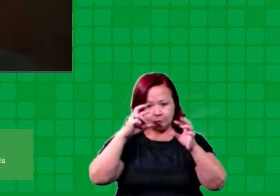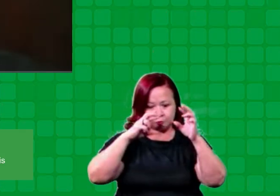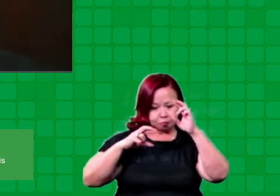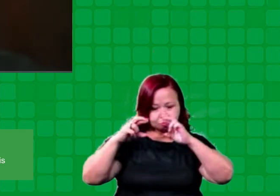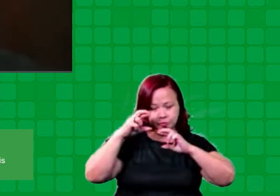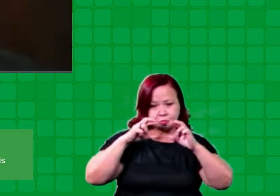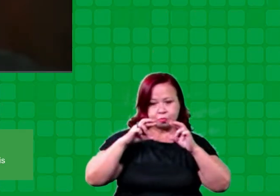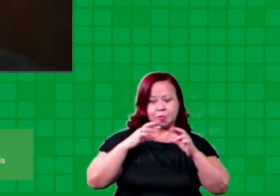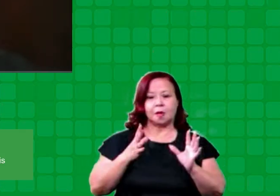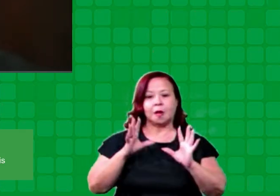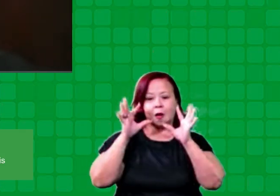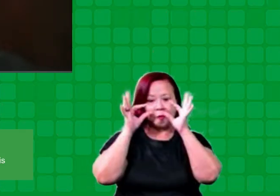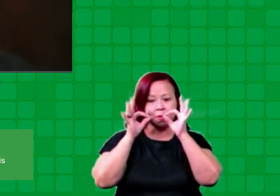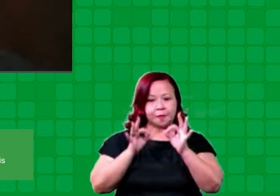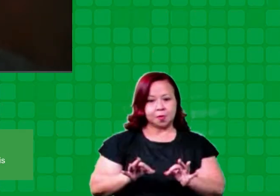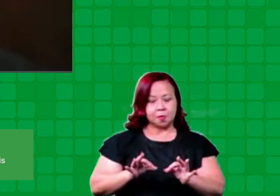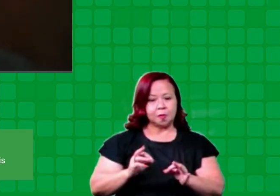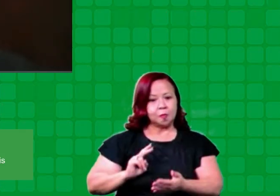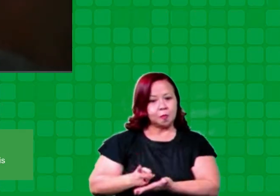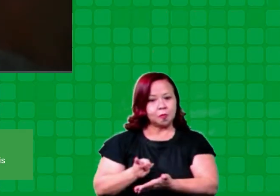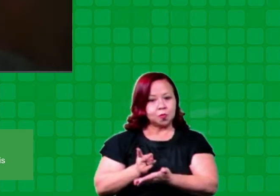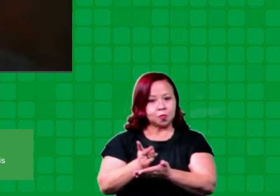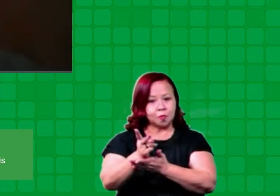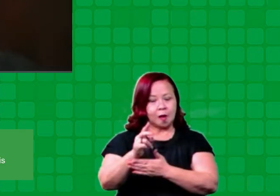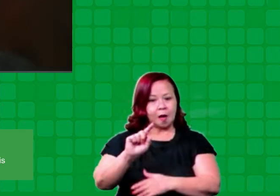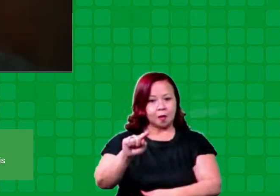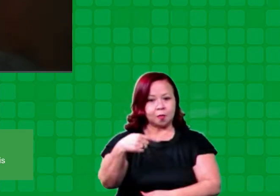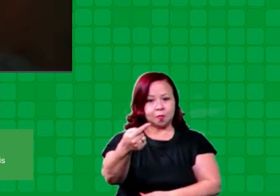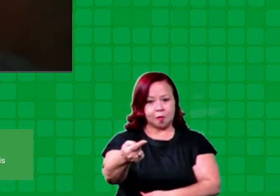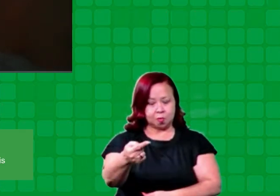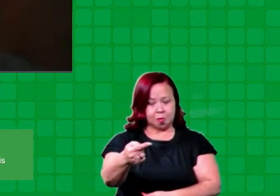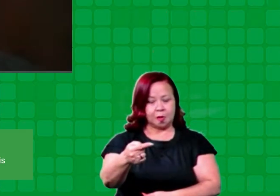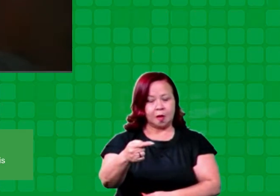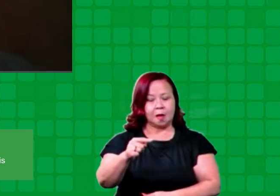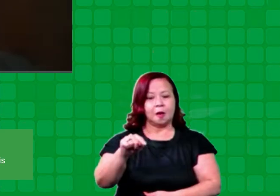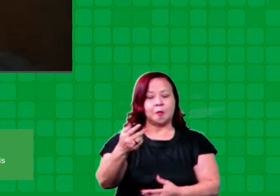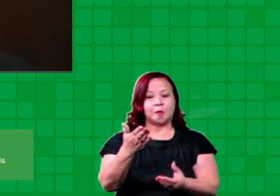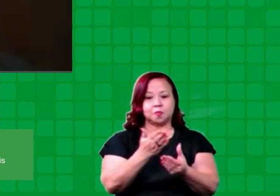E dessa forma, vamos seguir, então, para o nosso próximo processo,